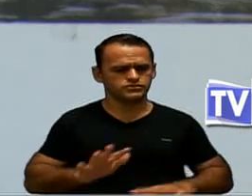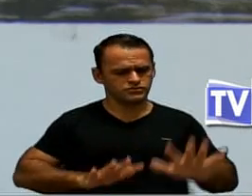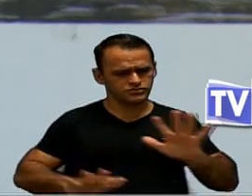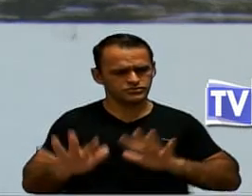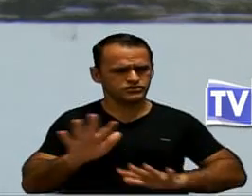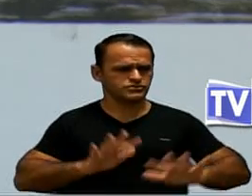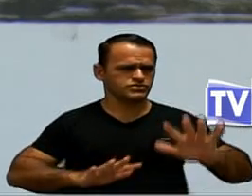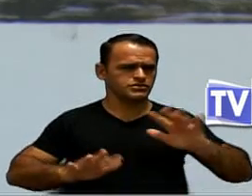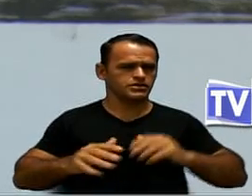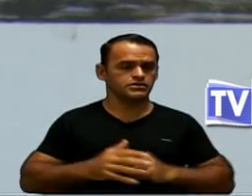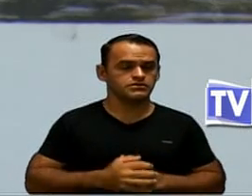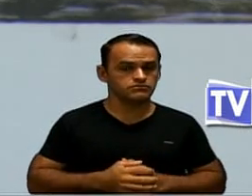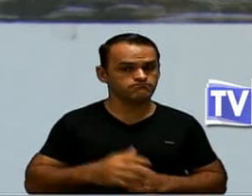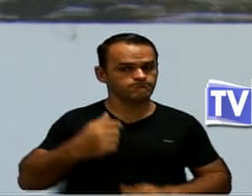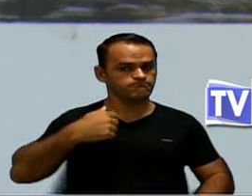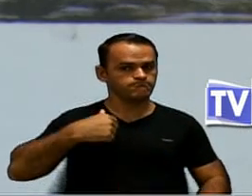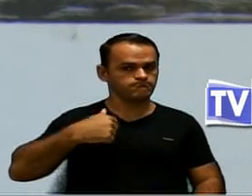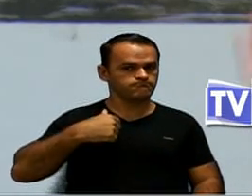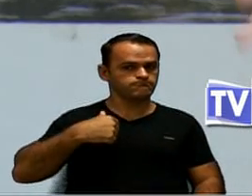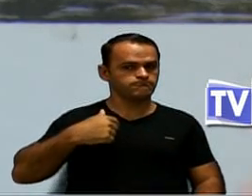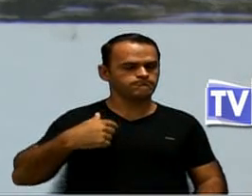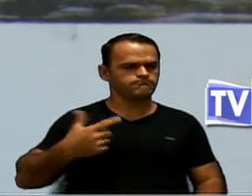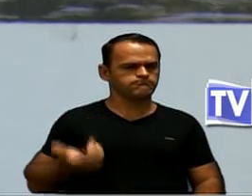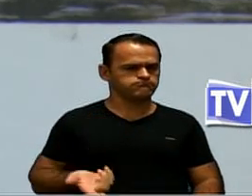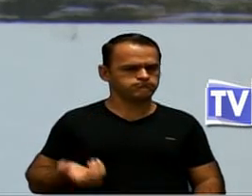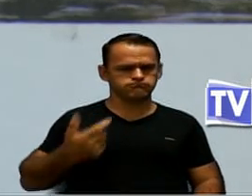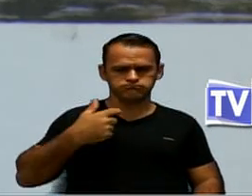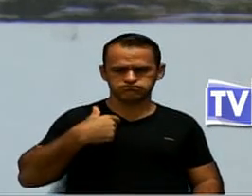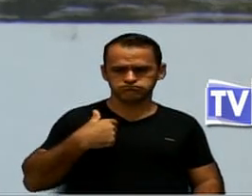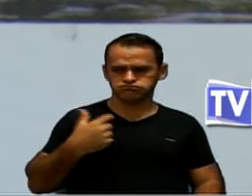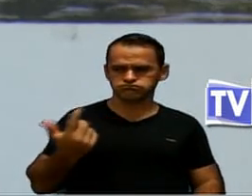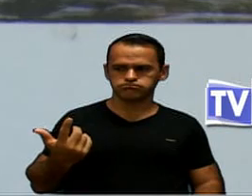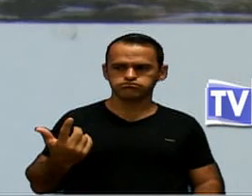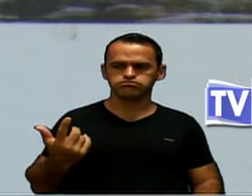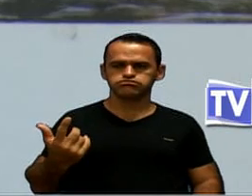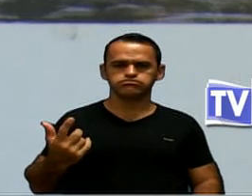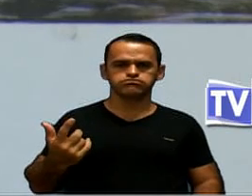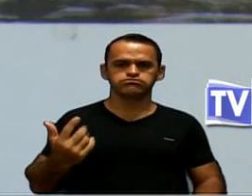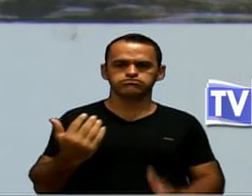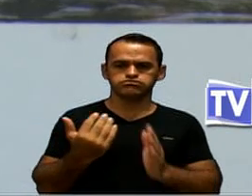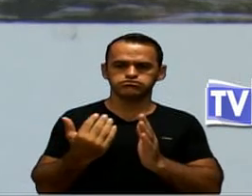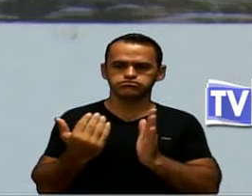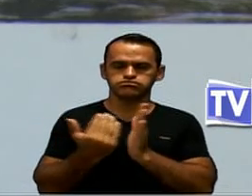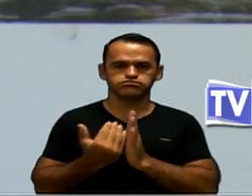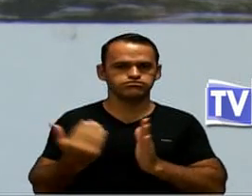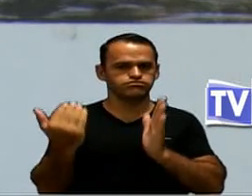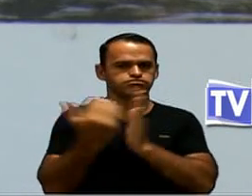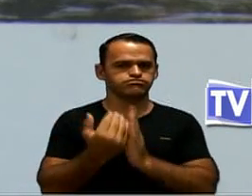uma situação. Eu tenho responsabilidade, eu e meus dois colegas da Comissão de Economia,